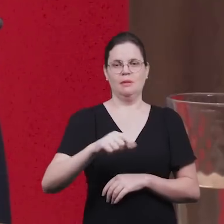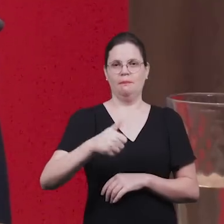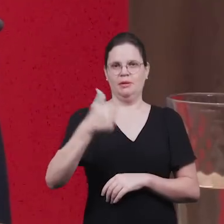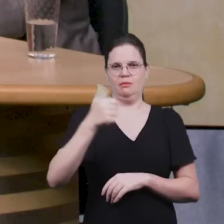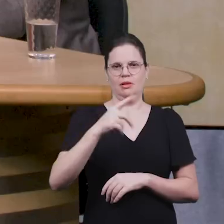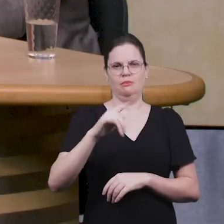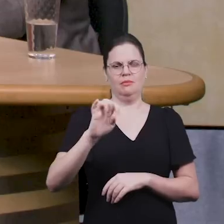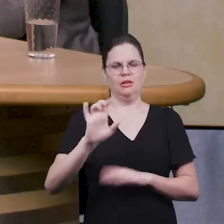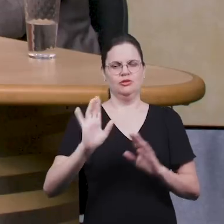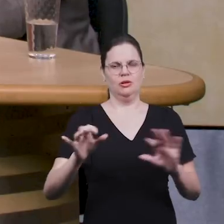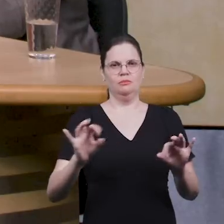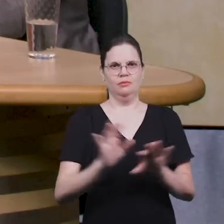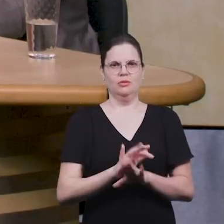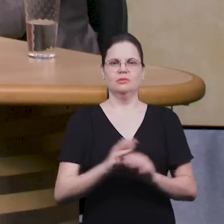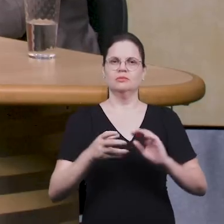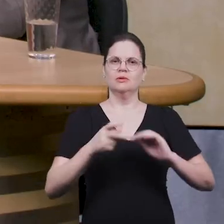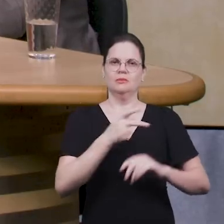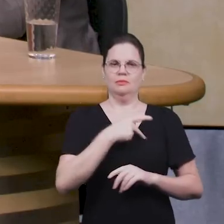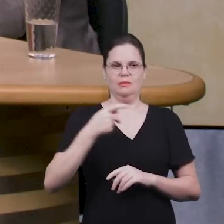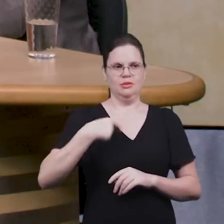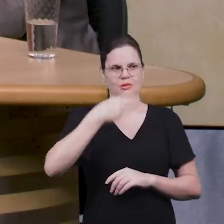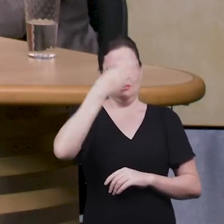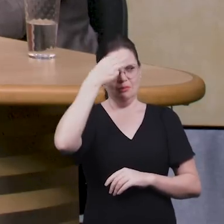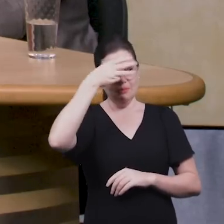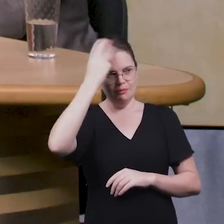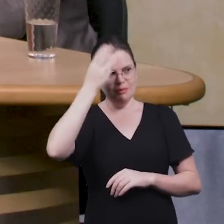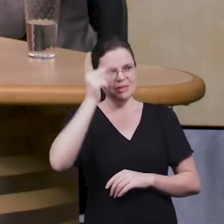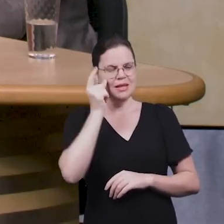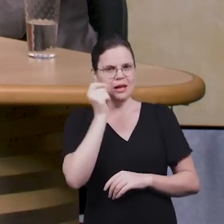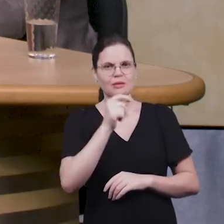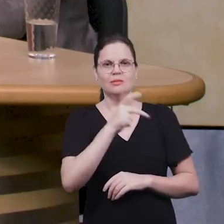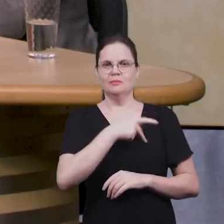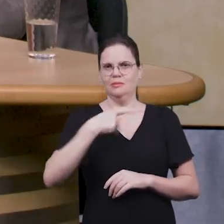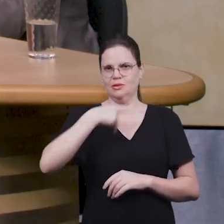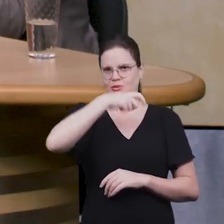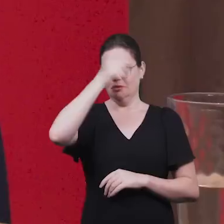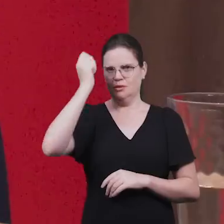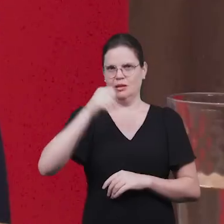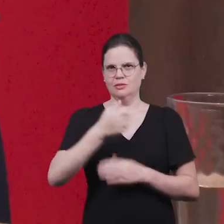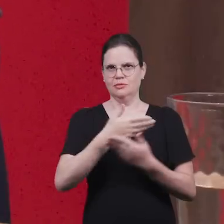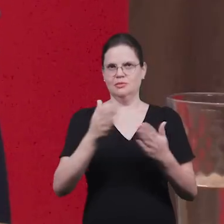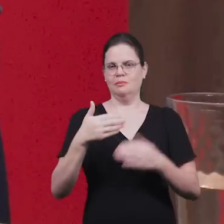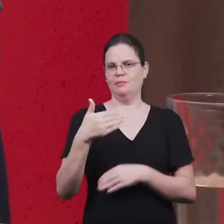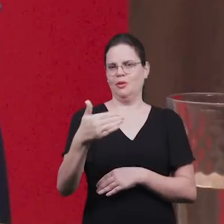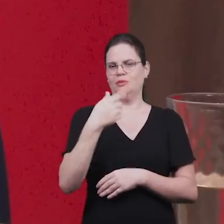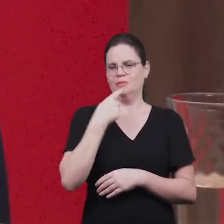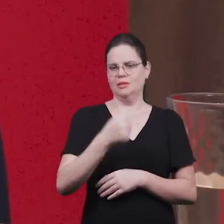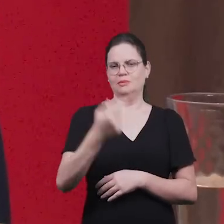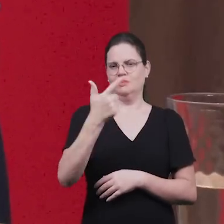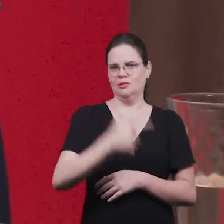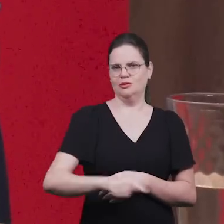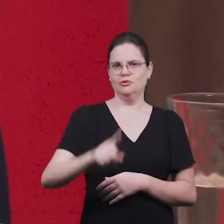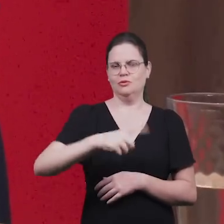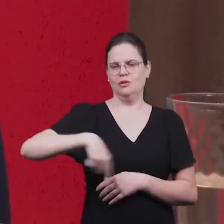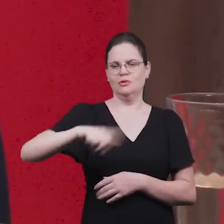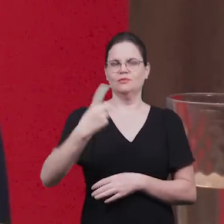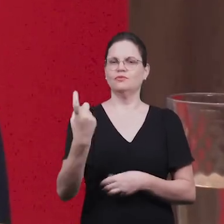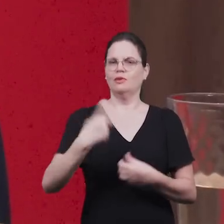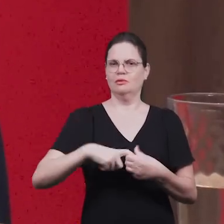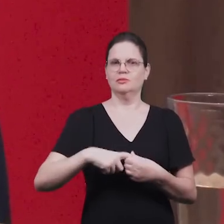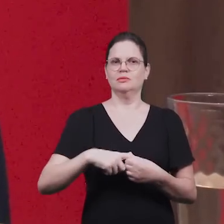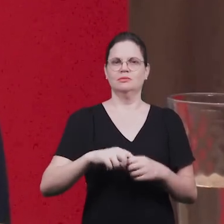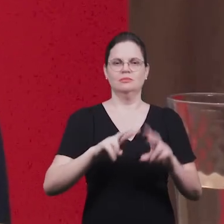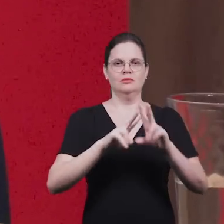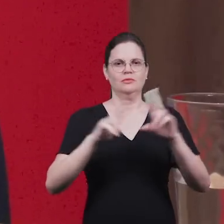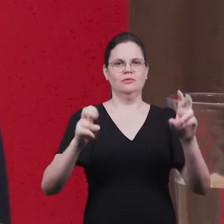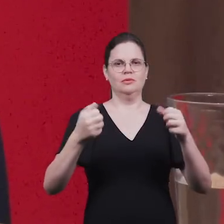primeira parte. Pastor Marcelo Paz do Senhor a Ferreira, todos. Pai do Senhor, Pastor Pai do Sérgio, Senhor. Pai do Senhor. Próxima semana nós estamos de volta,